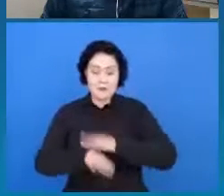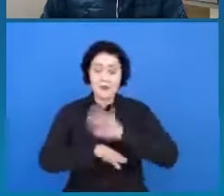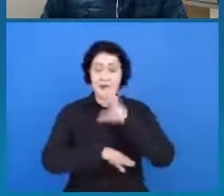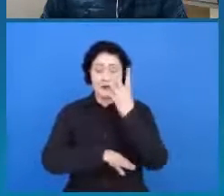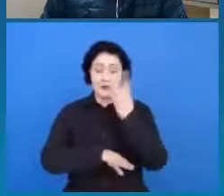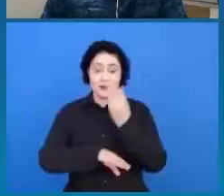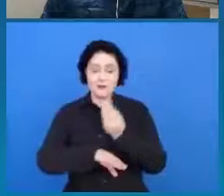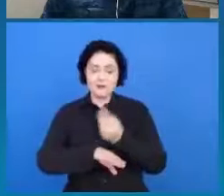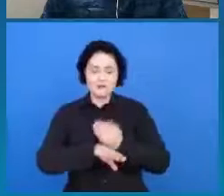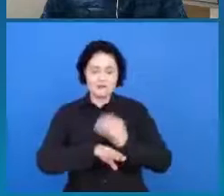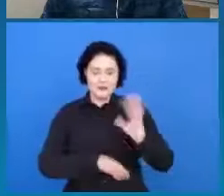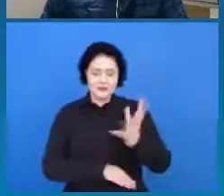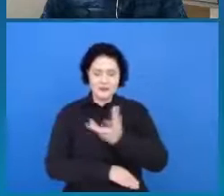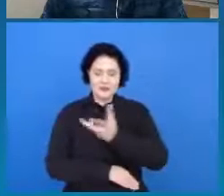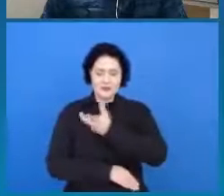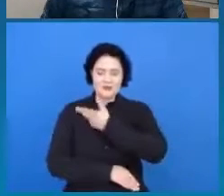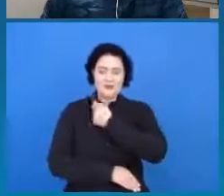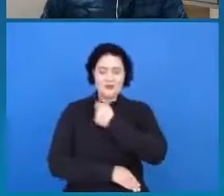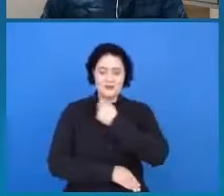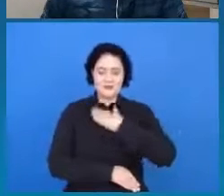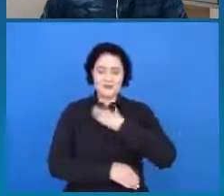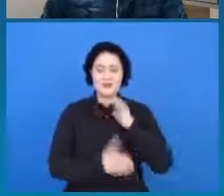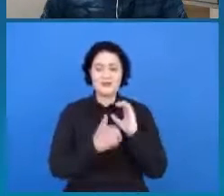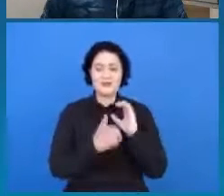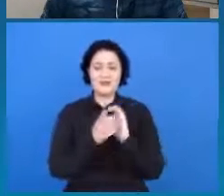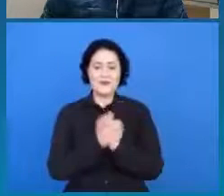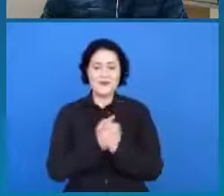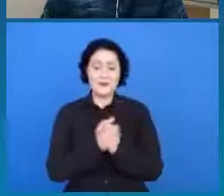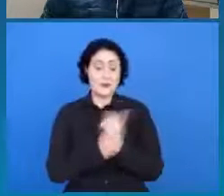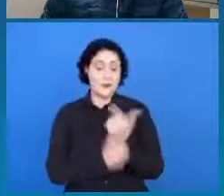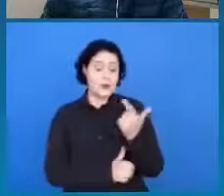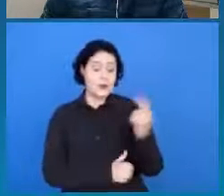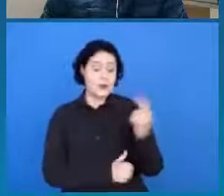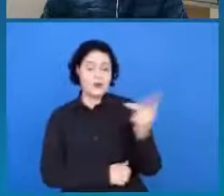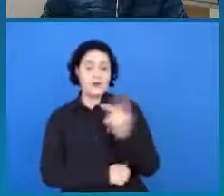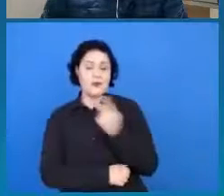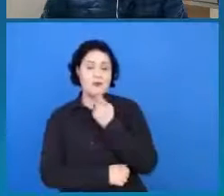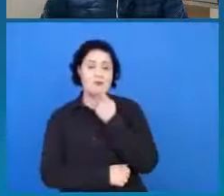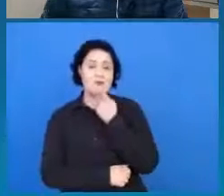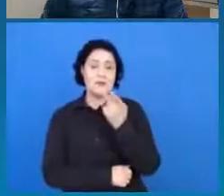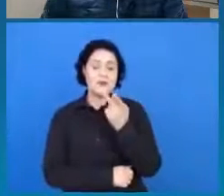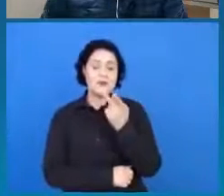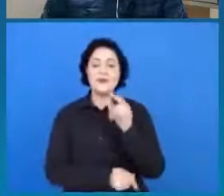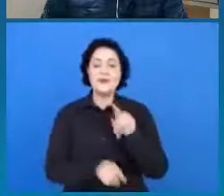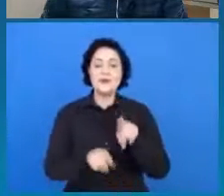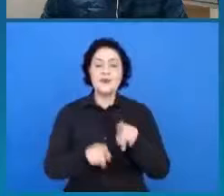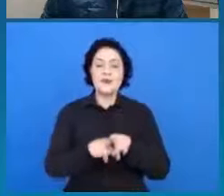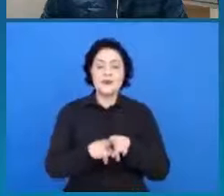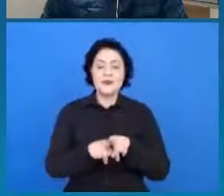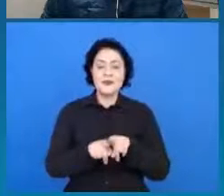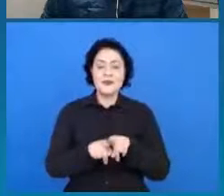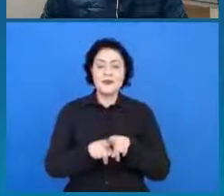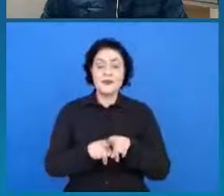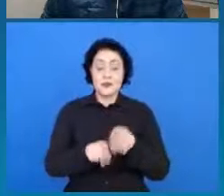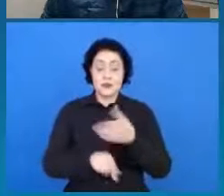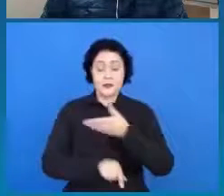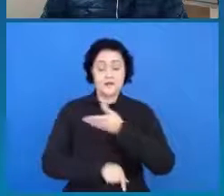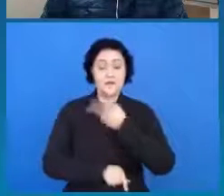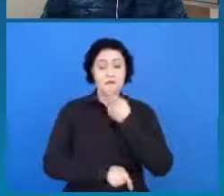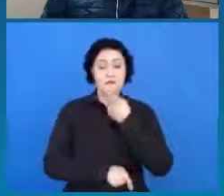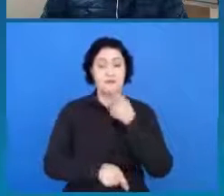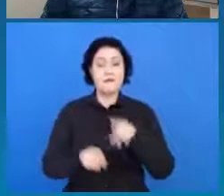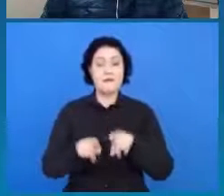pirita salvou meu casamento um outro dizendo o melhor uma outra companheira